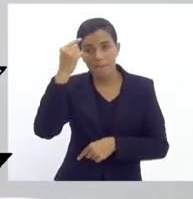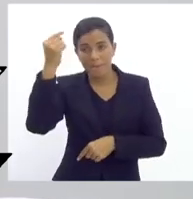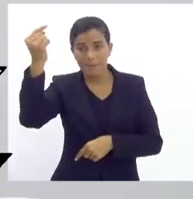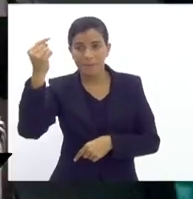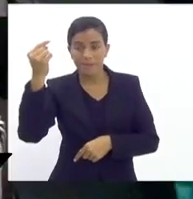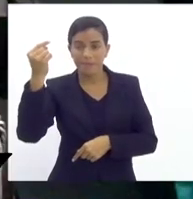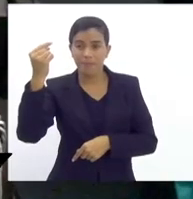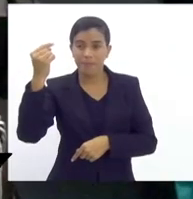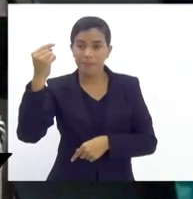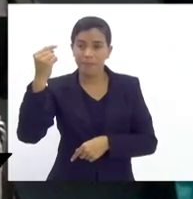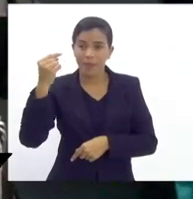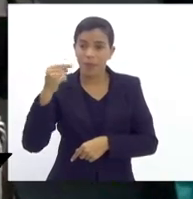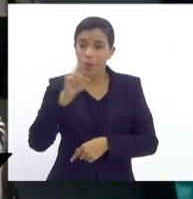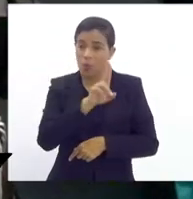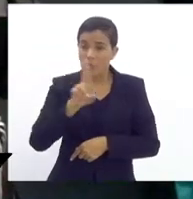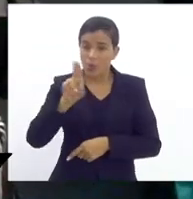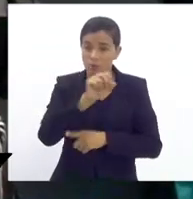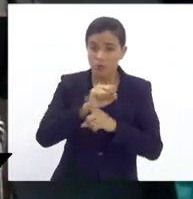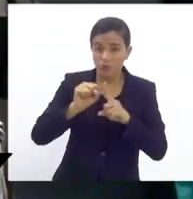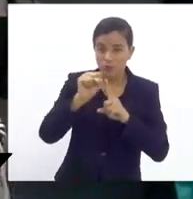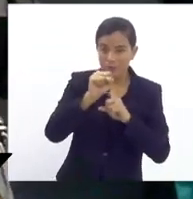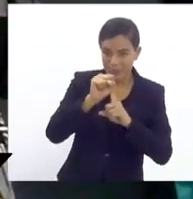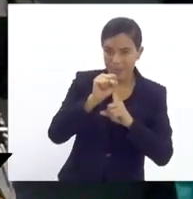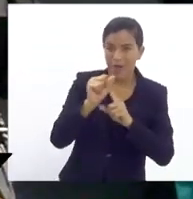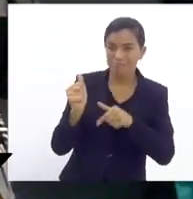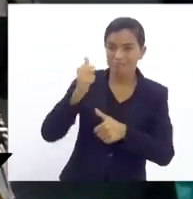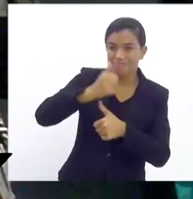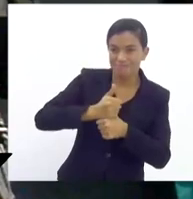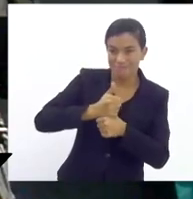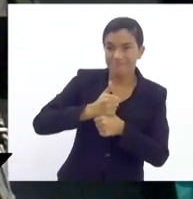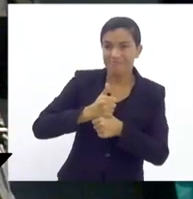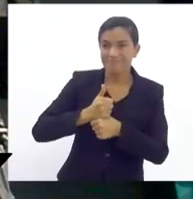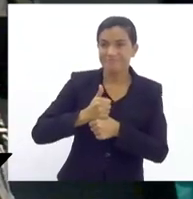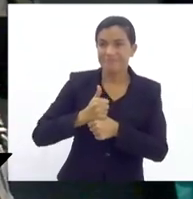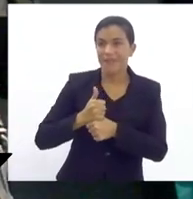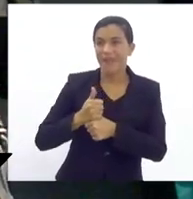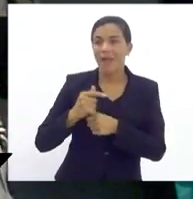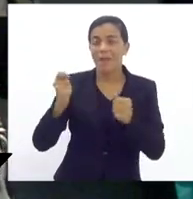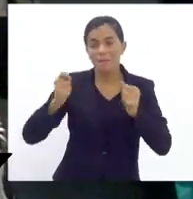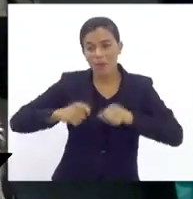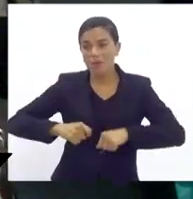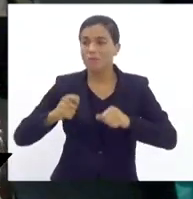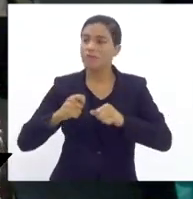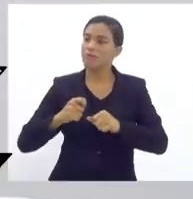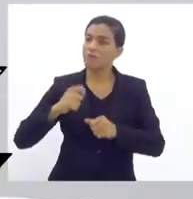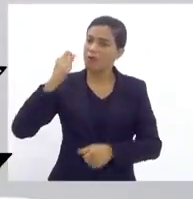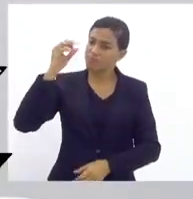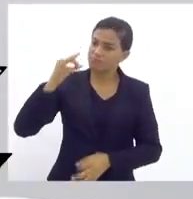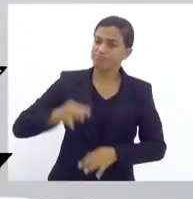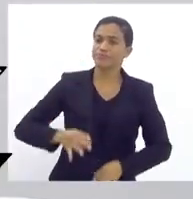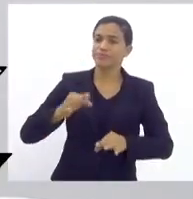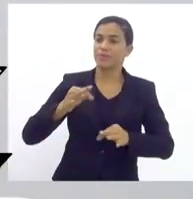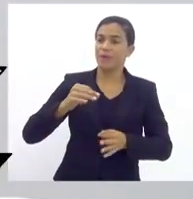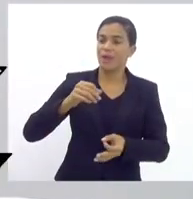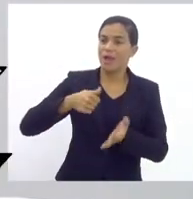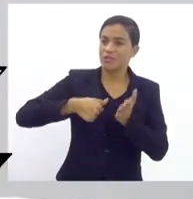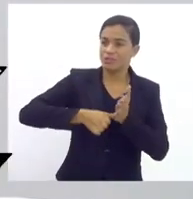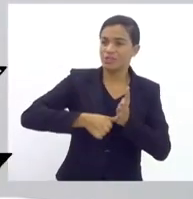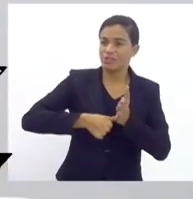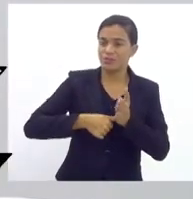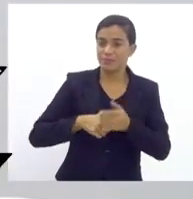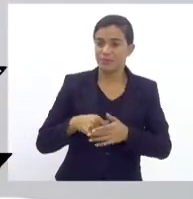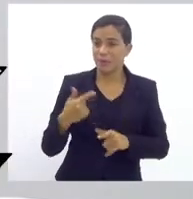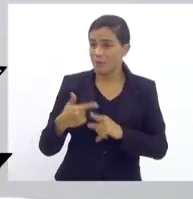o nome social ele deve ser possibilitado o registro oficial deles porque